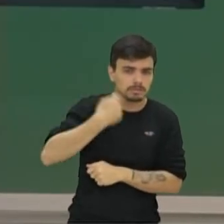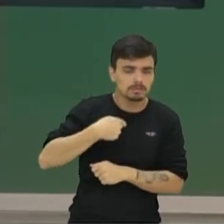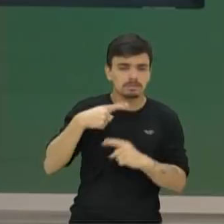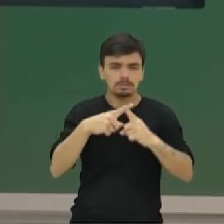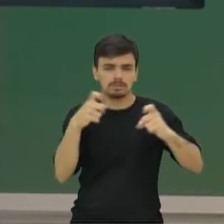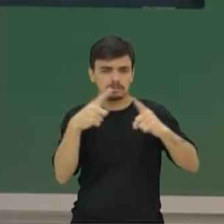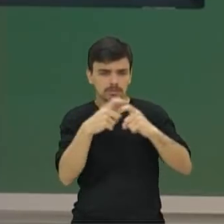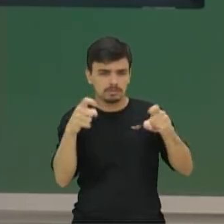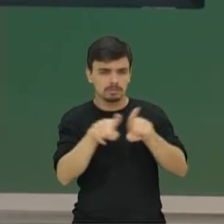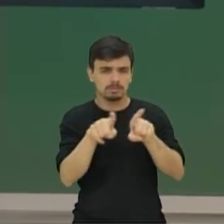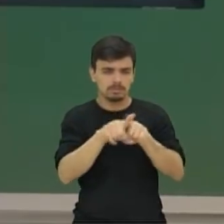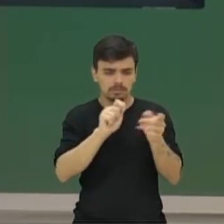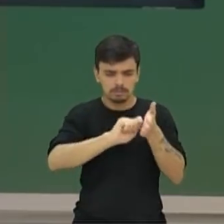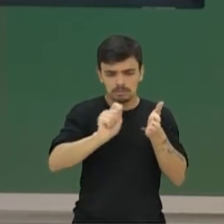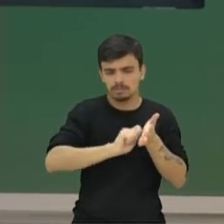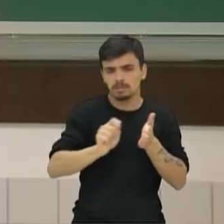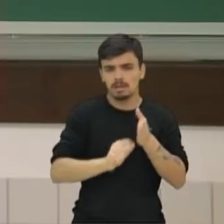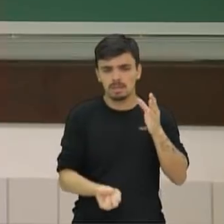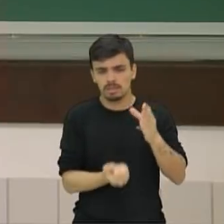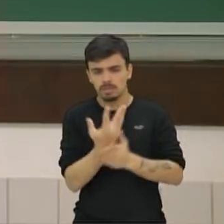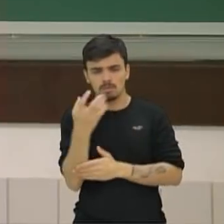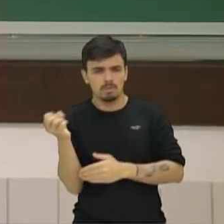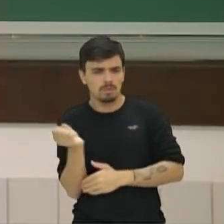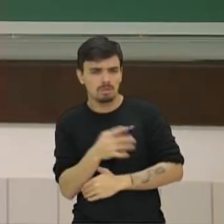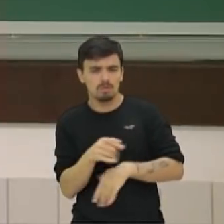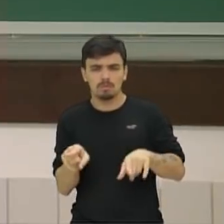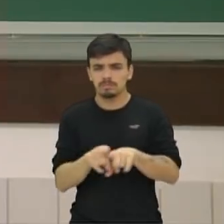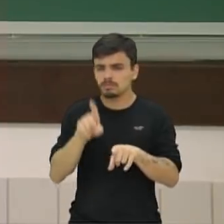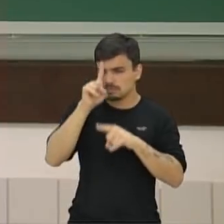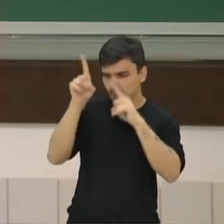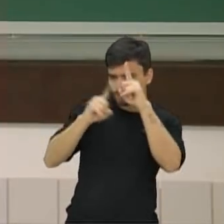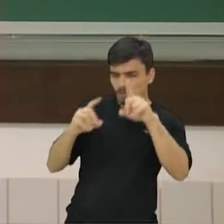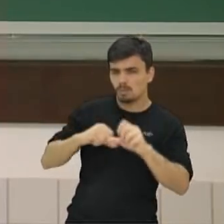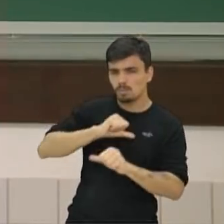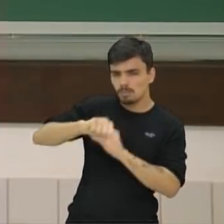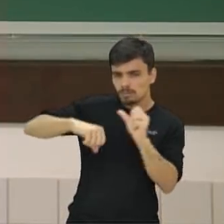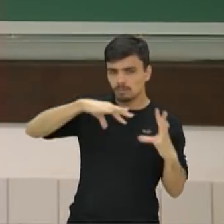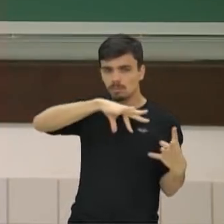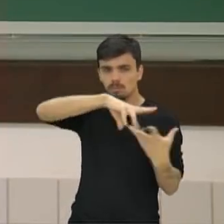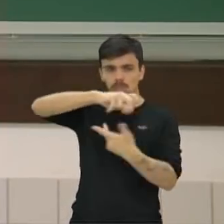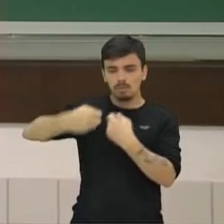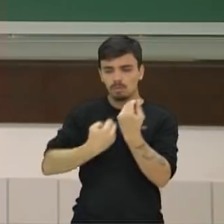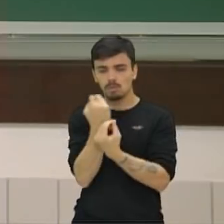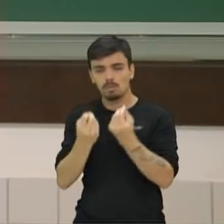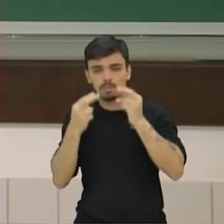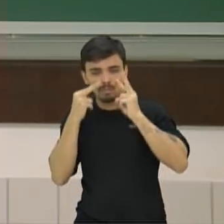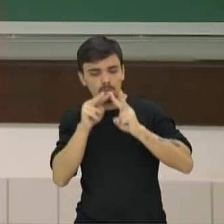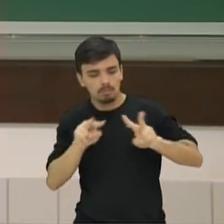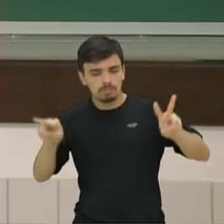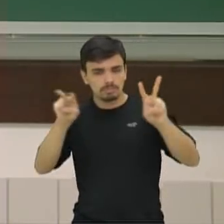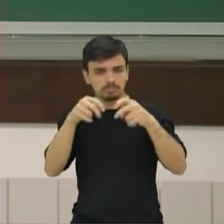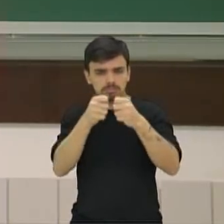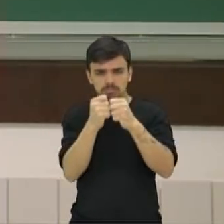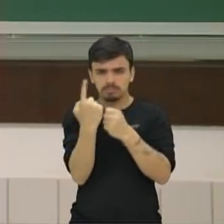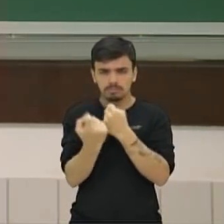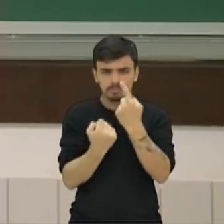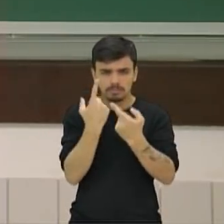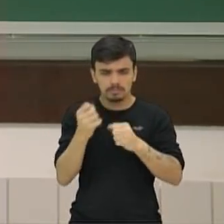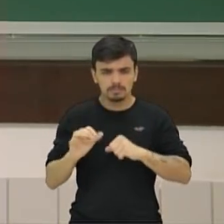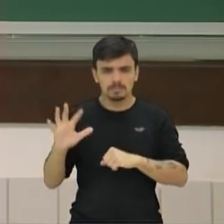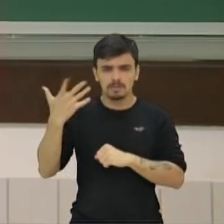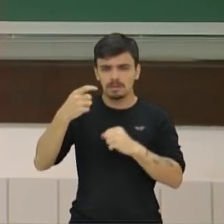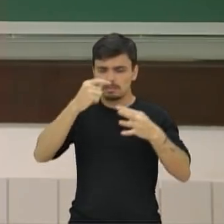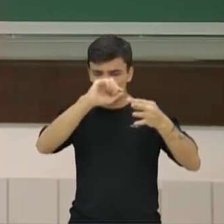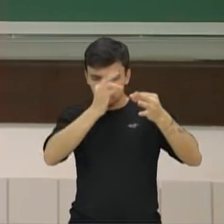cientistas, escritores, inventores, a mudança do mundo, da visão, como é que era, não é verdade?